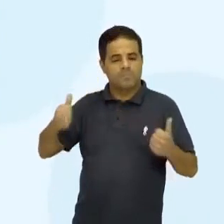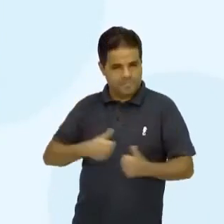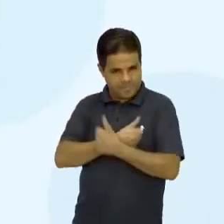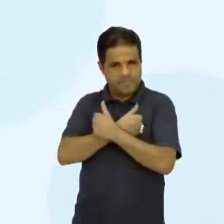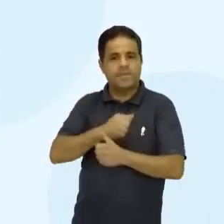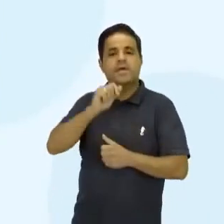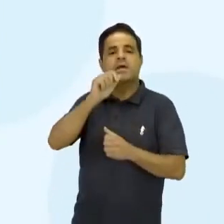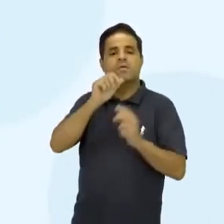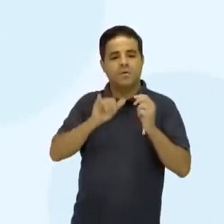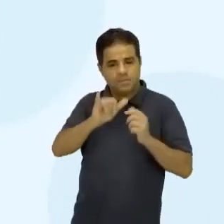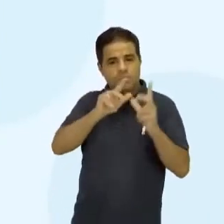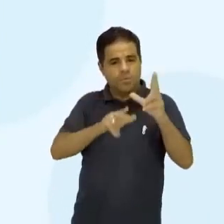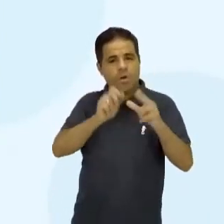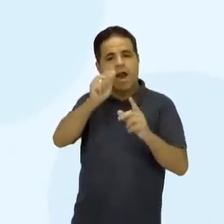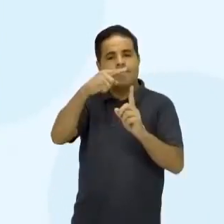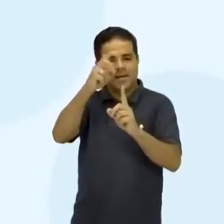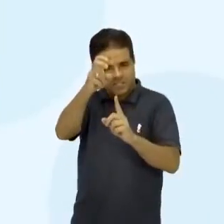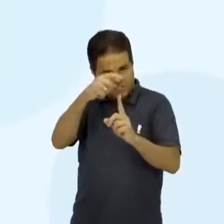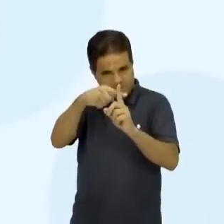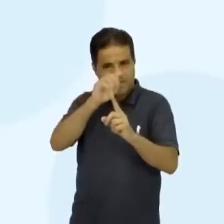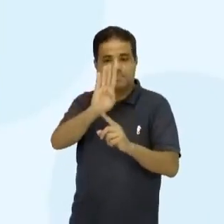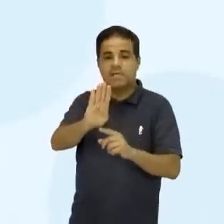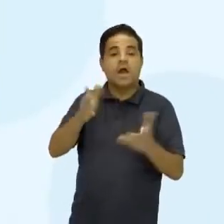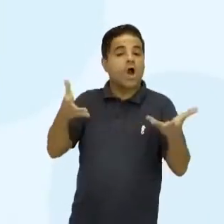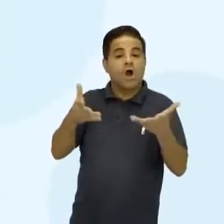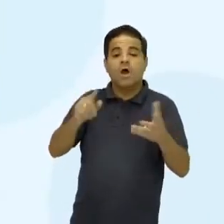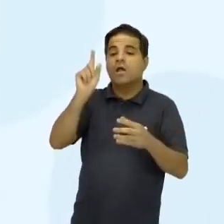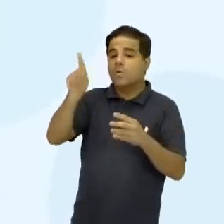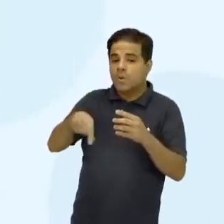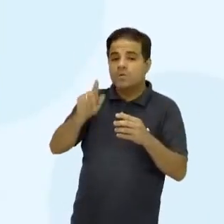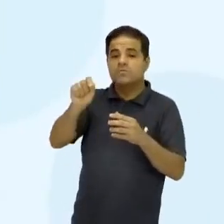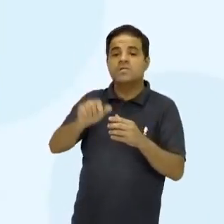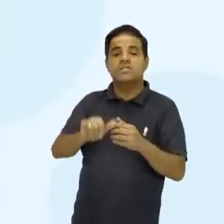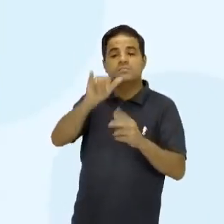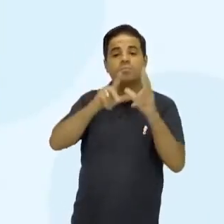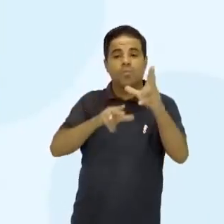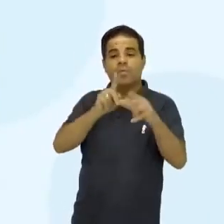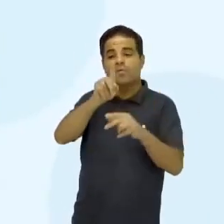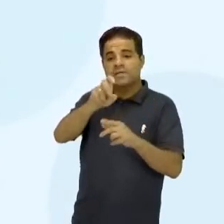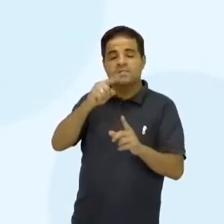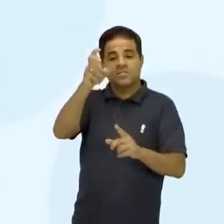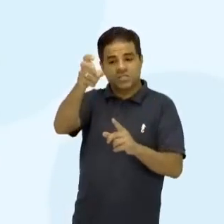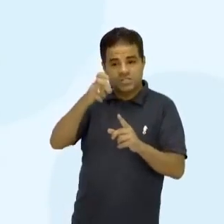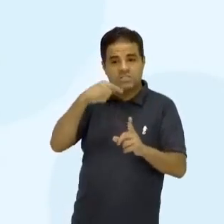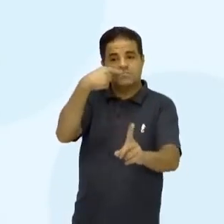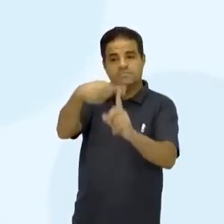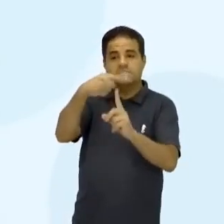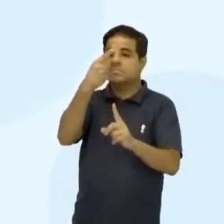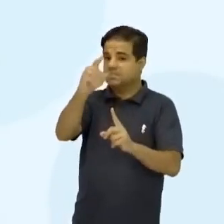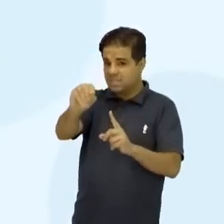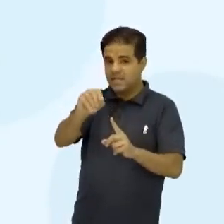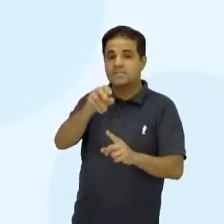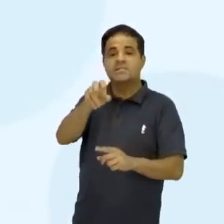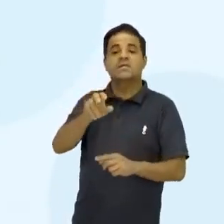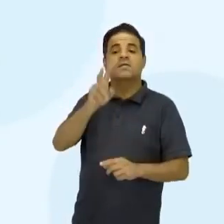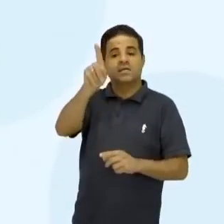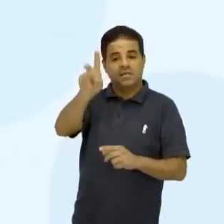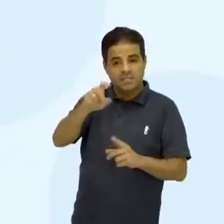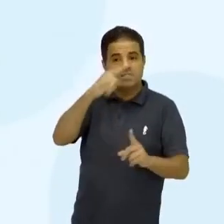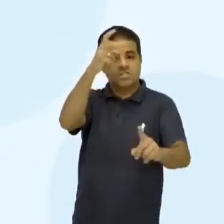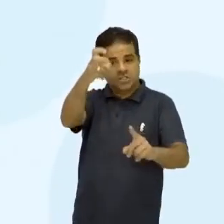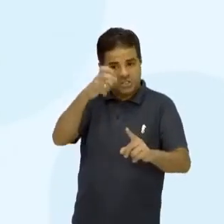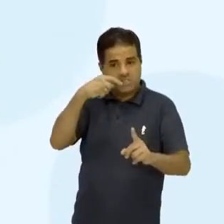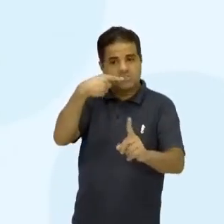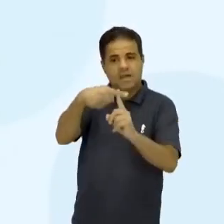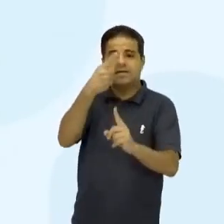a x mais b. A nossa função agora é y igual a 15x mais 10. 15x mais 10.